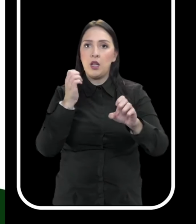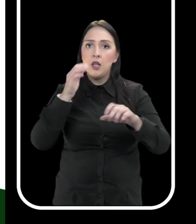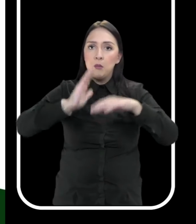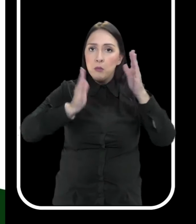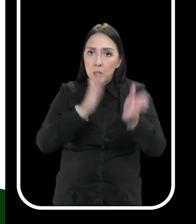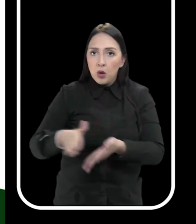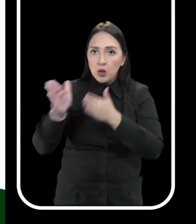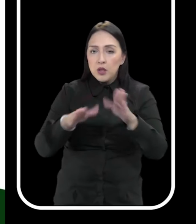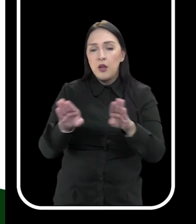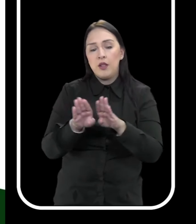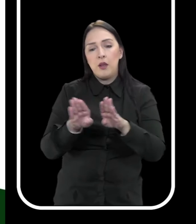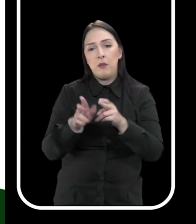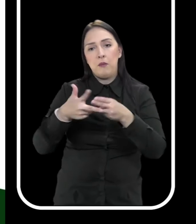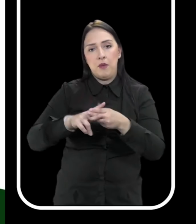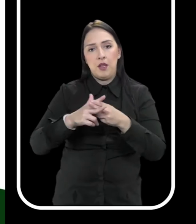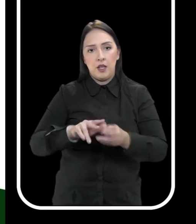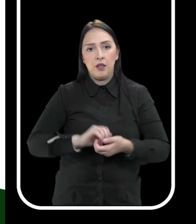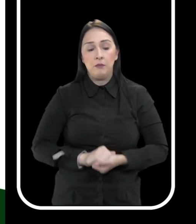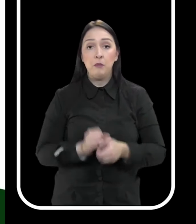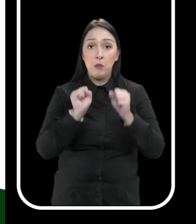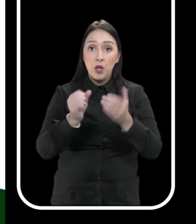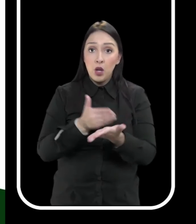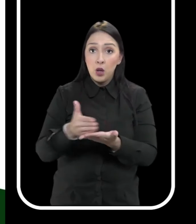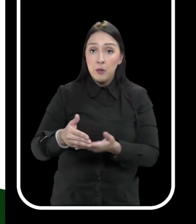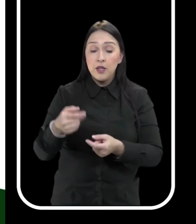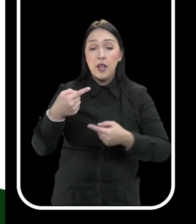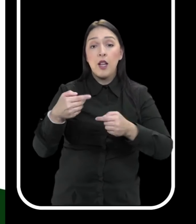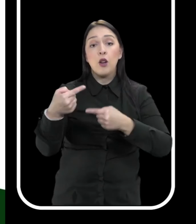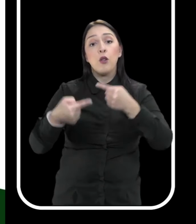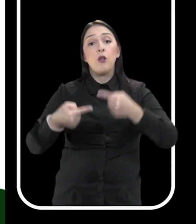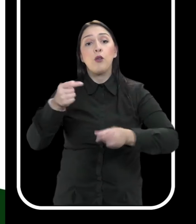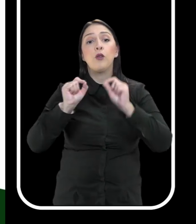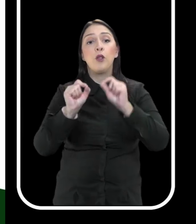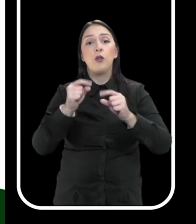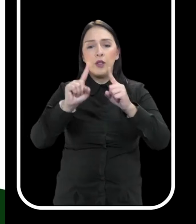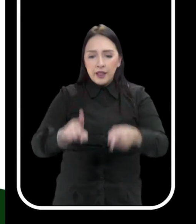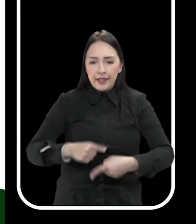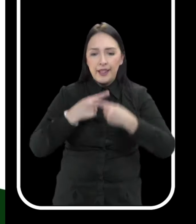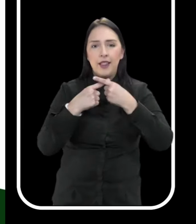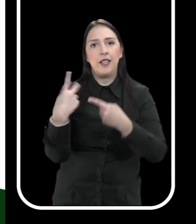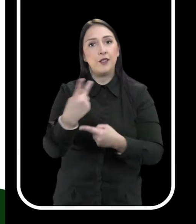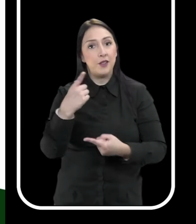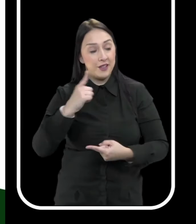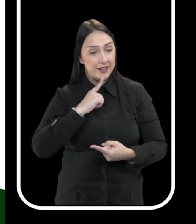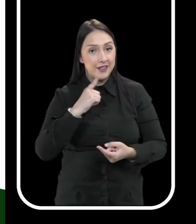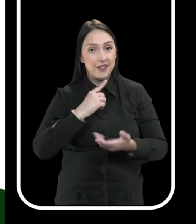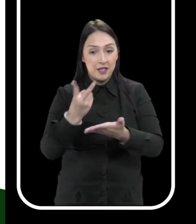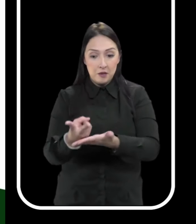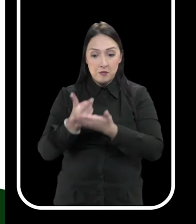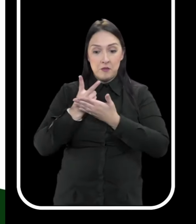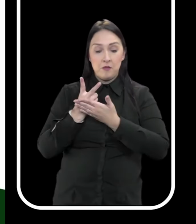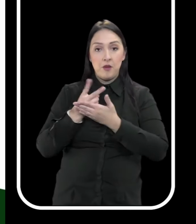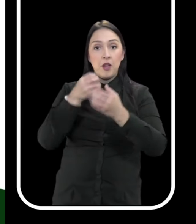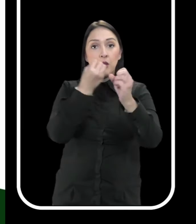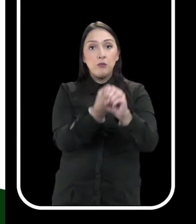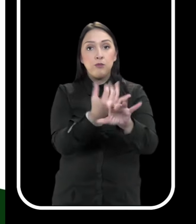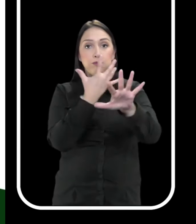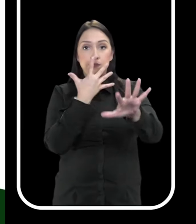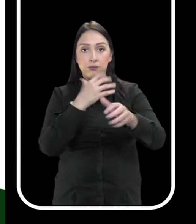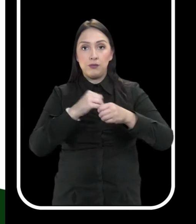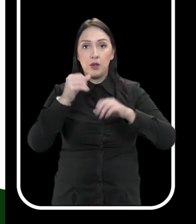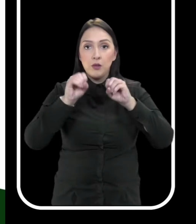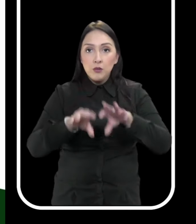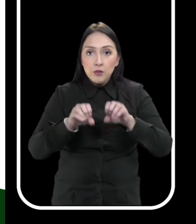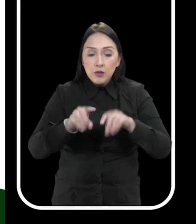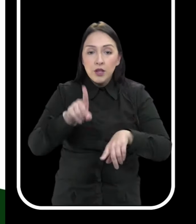Engenharia Mecânica. Para iniciar, vamos conversar um pouquinho sobre o grande desafio que nós estamos recebendo no ensino à